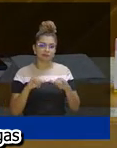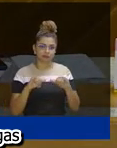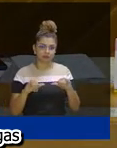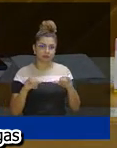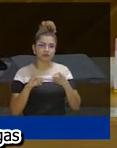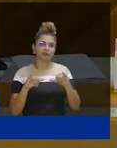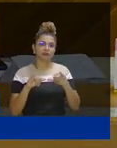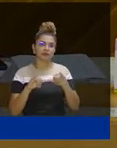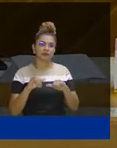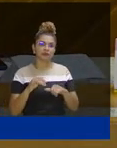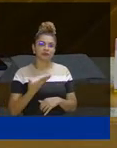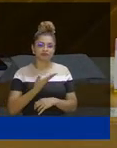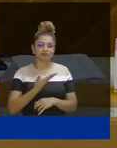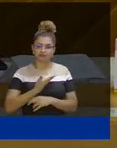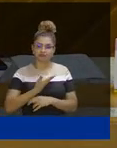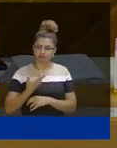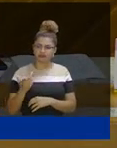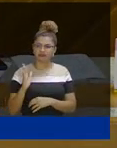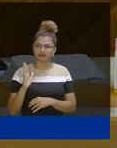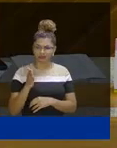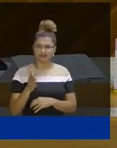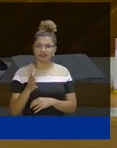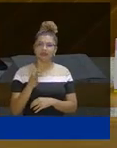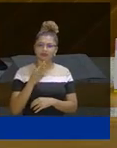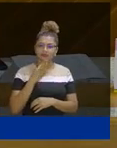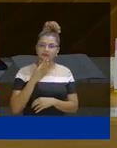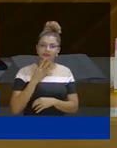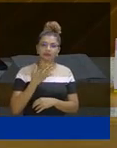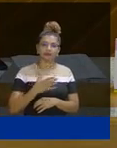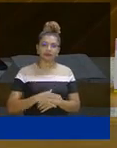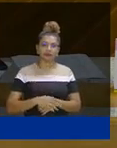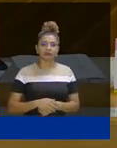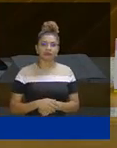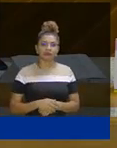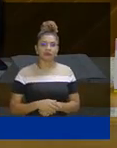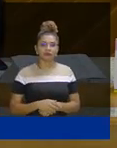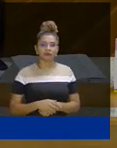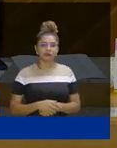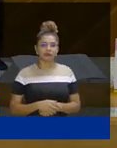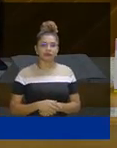os colegas já acompanharam, né, que